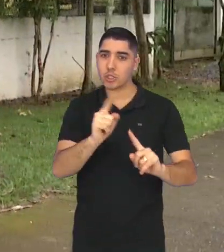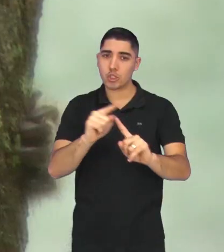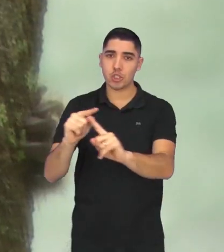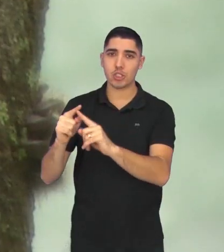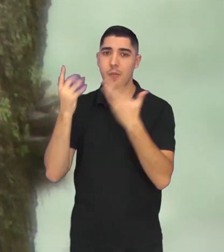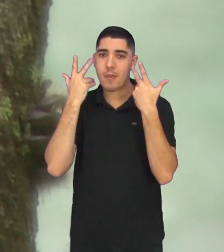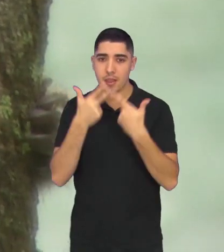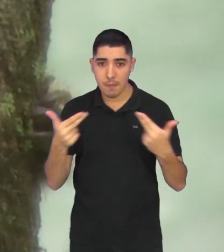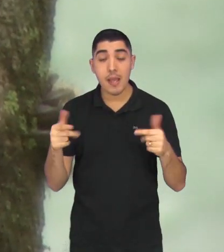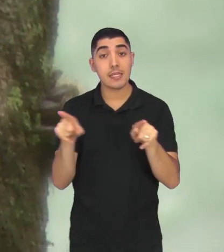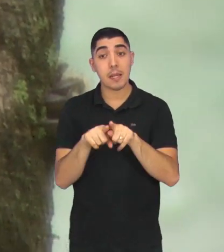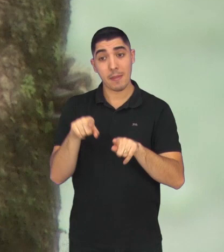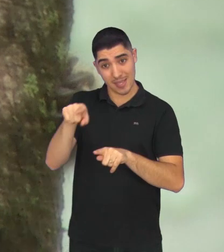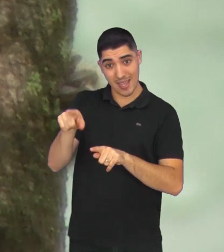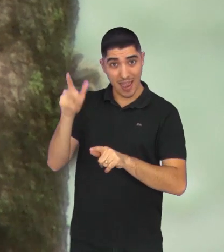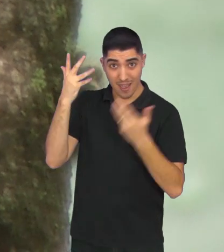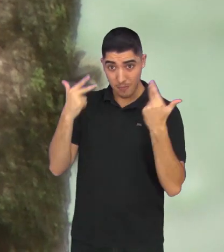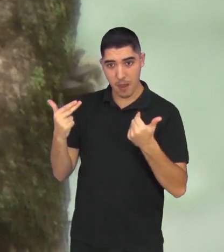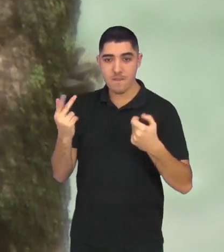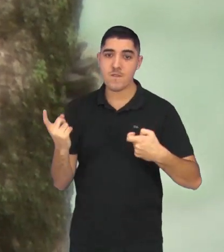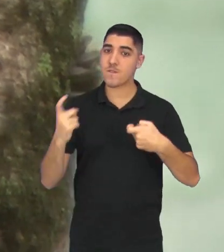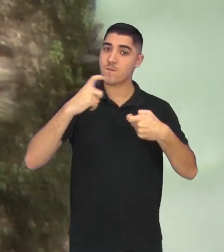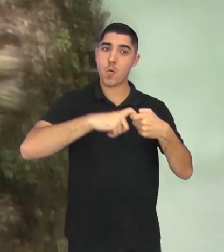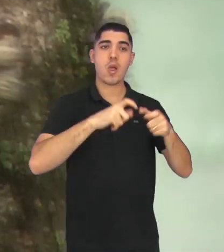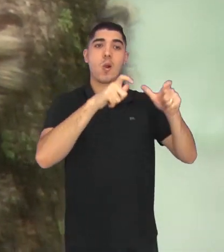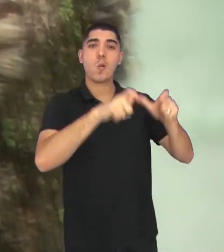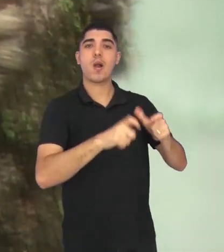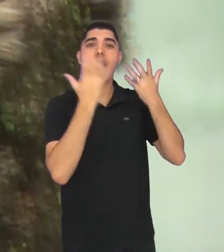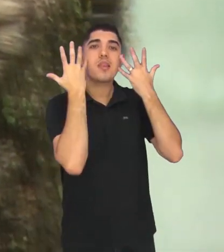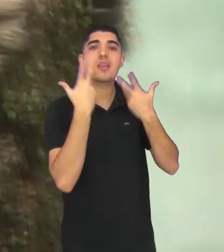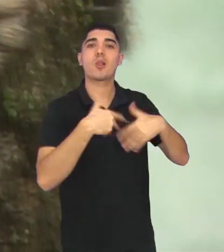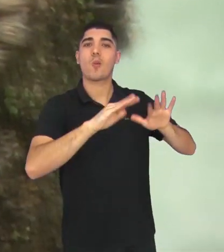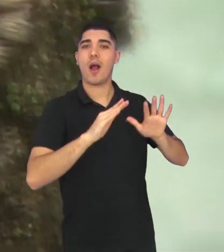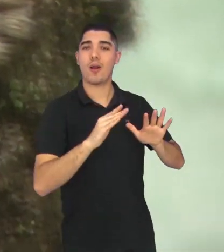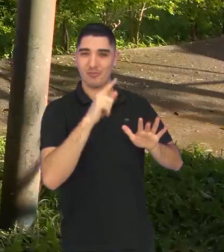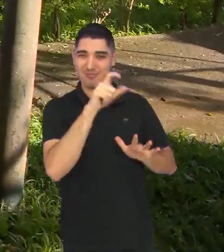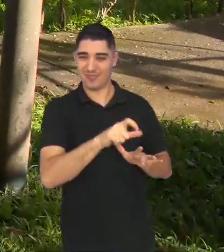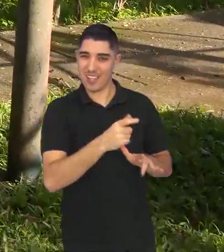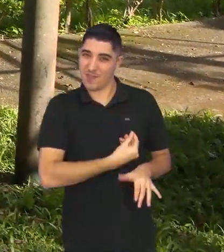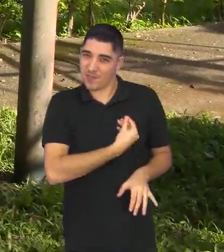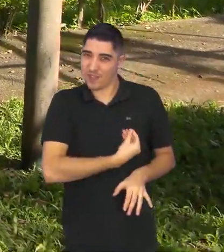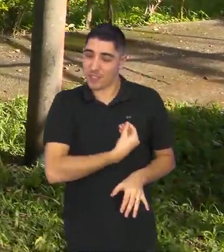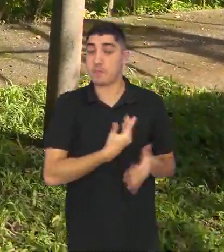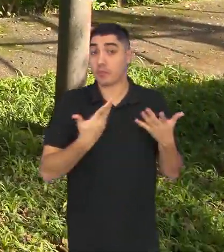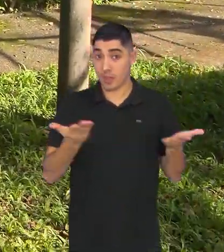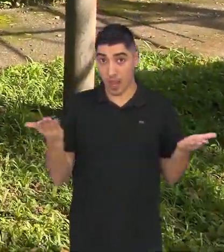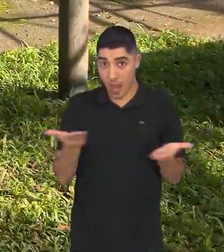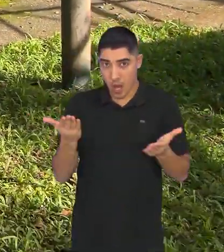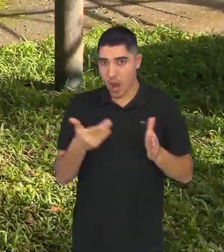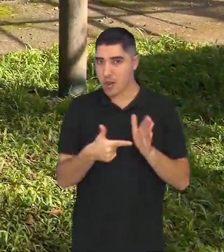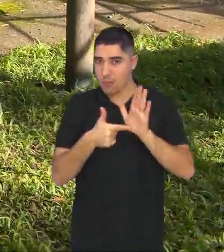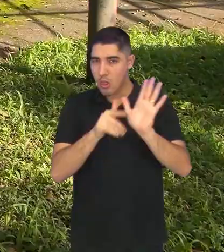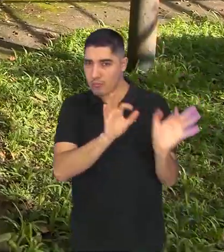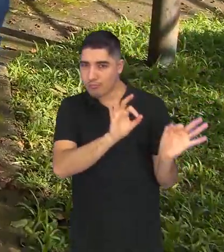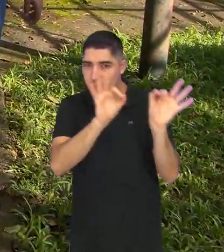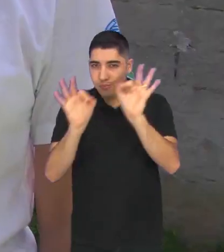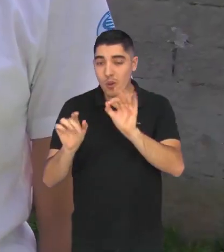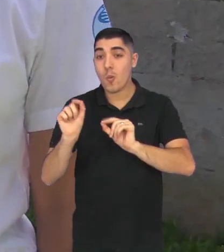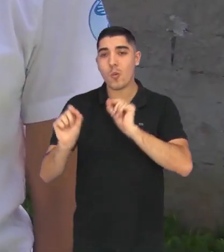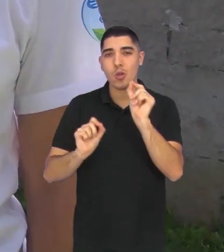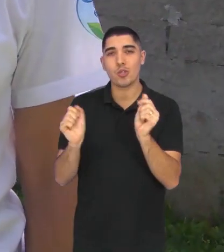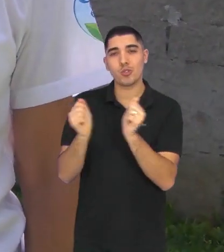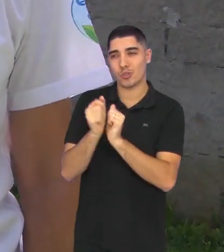espécies e a reintrodução desses animais em seus habitats naturais. E nesse bloco você vai conferir um tour